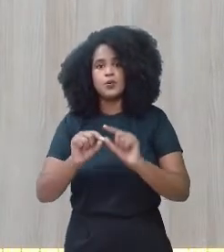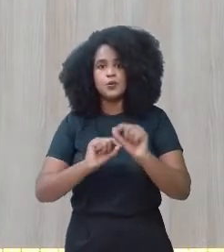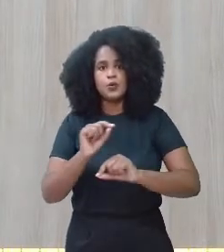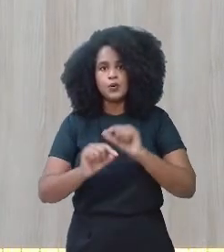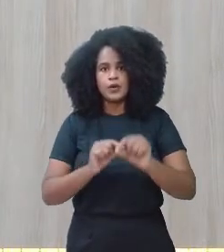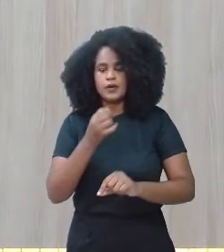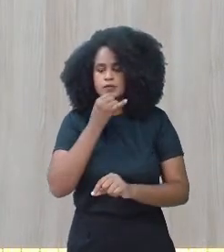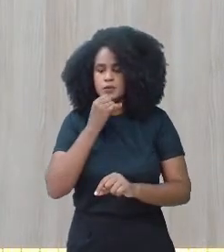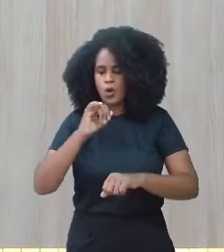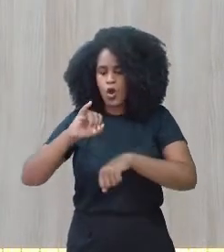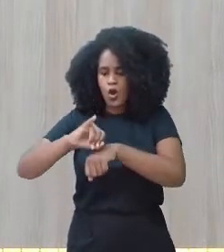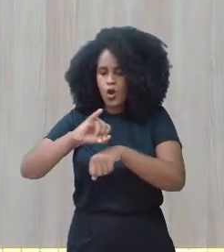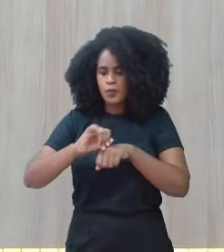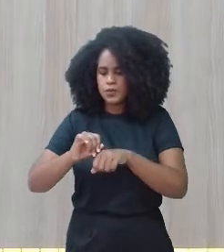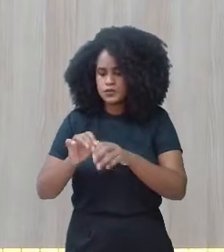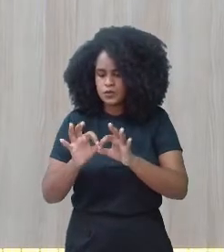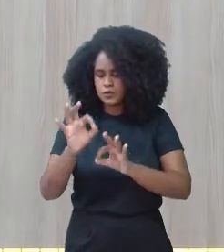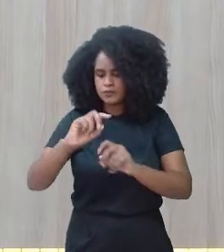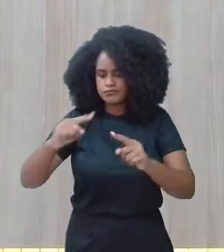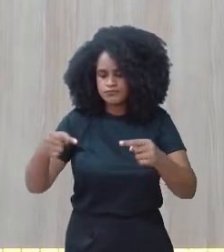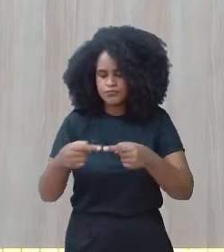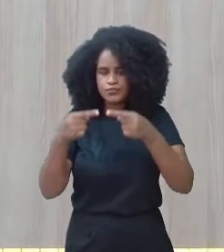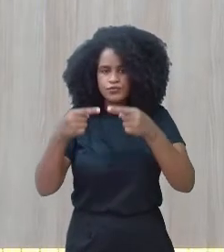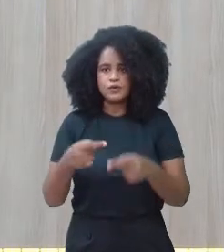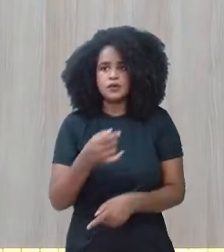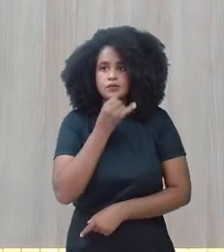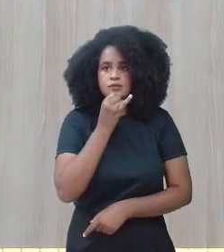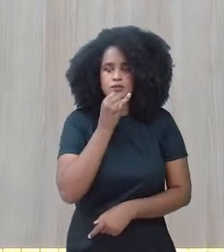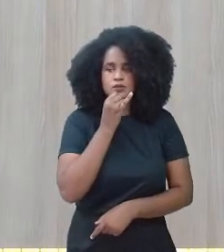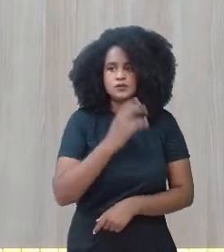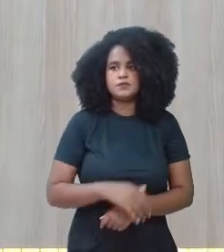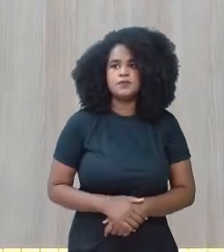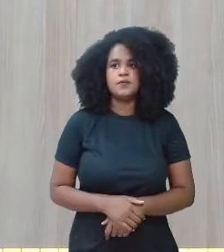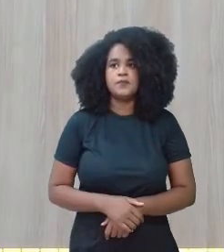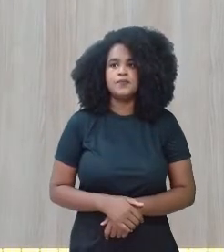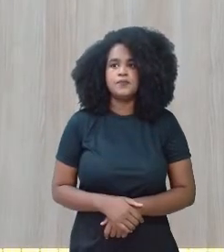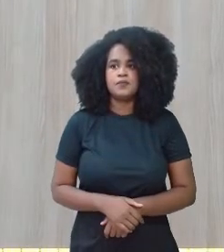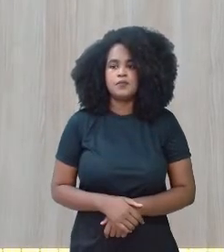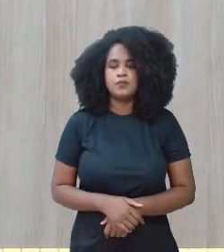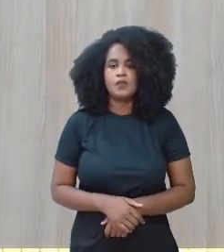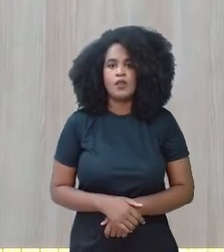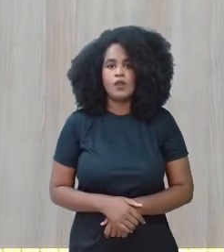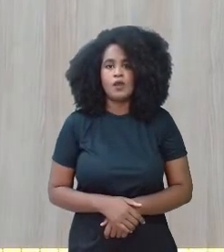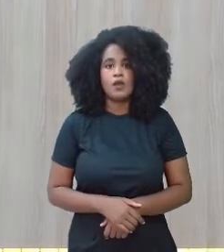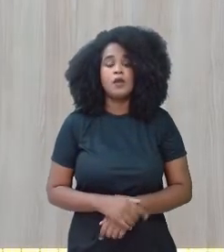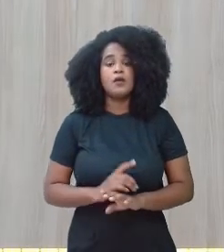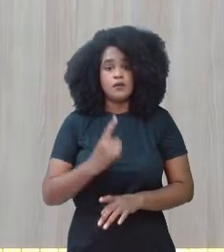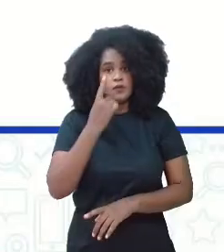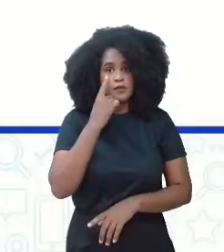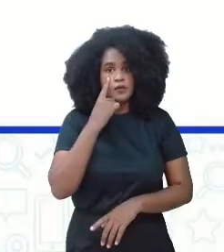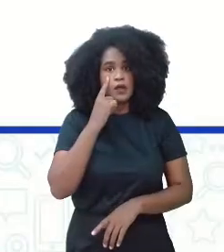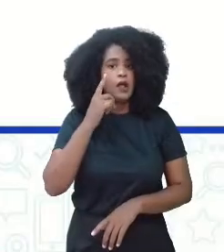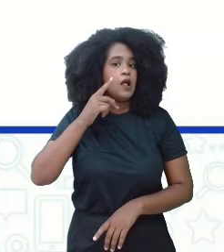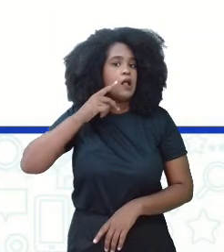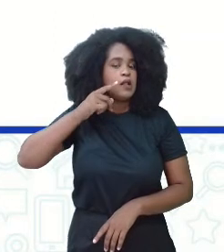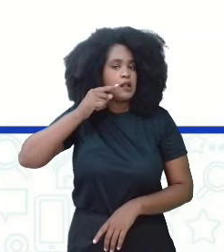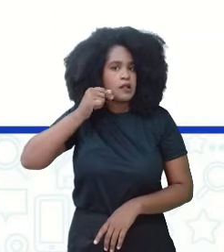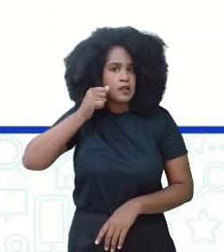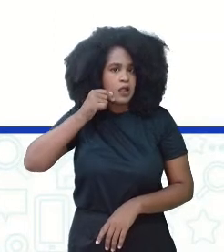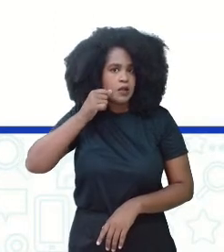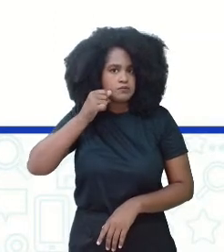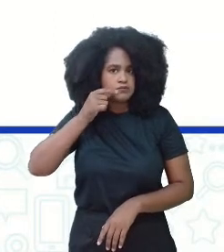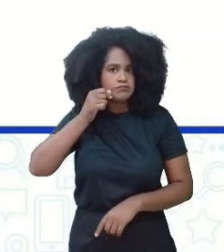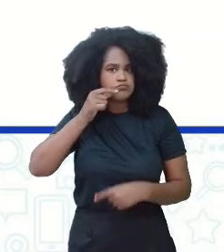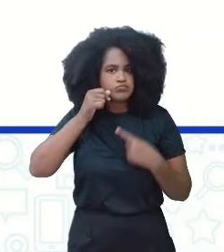que ela quer medir. Exemplo, aqui a gente tem a pontinha da lapiseira, né, a gente tem a medição do